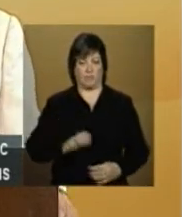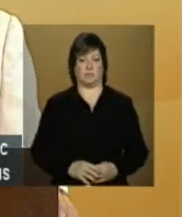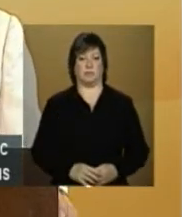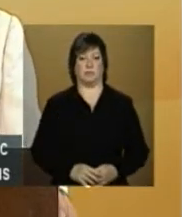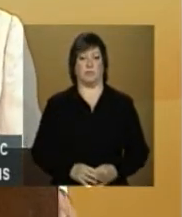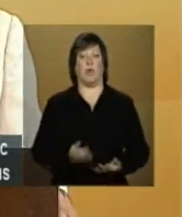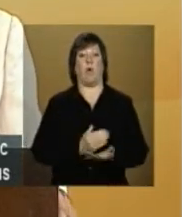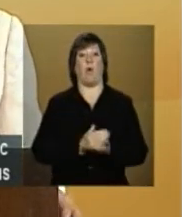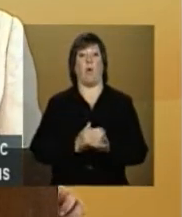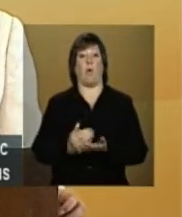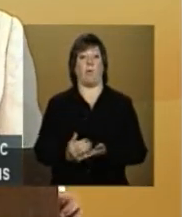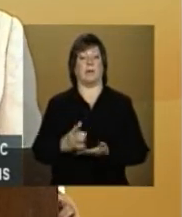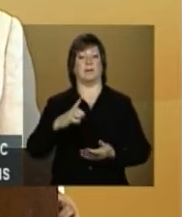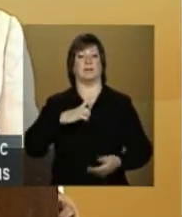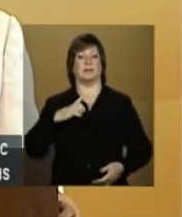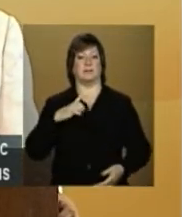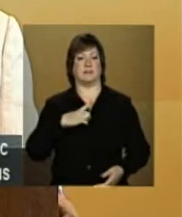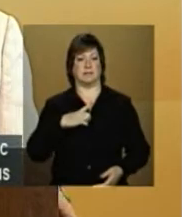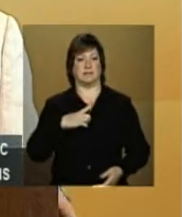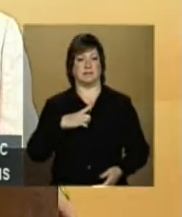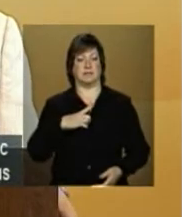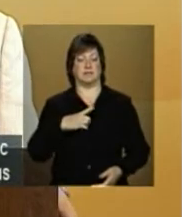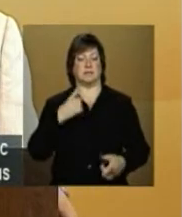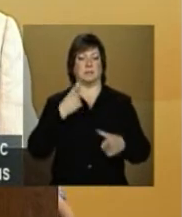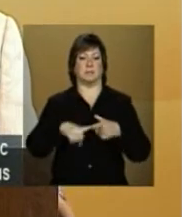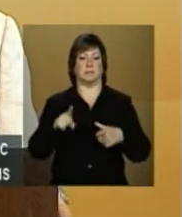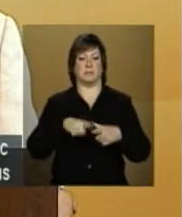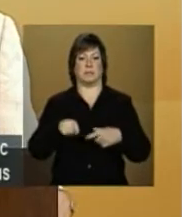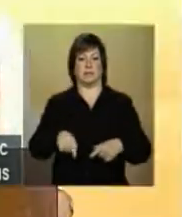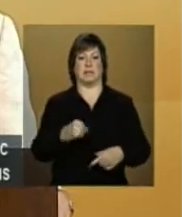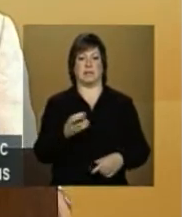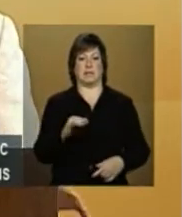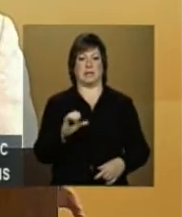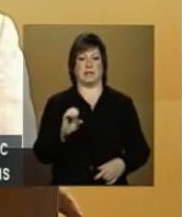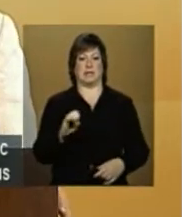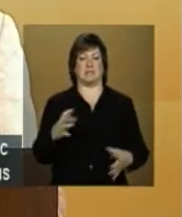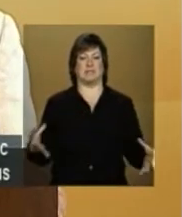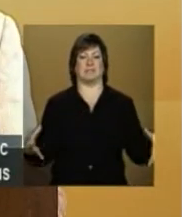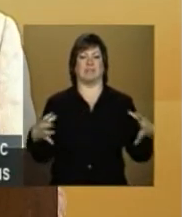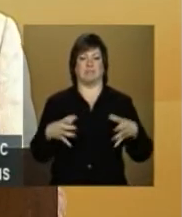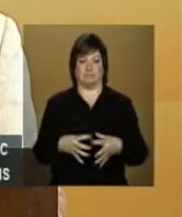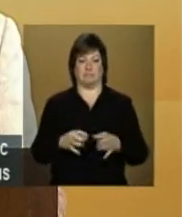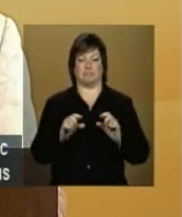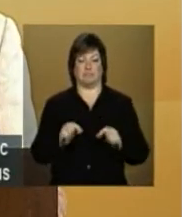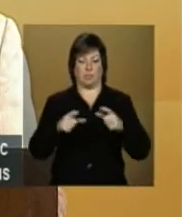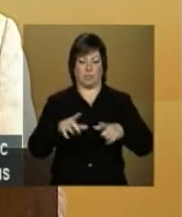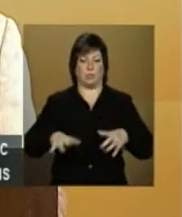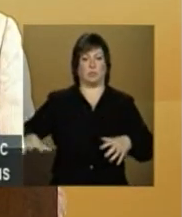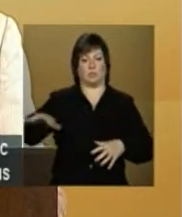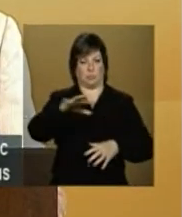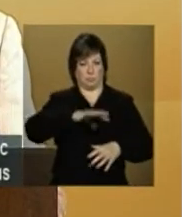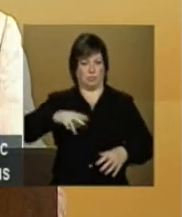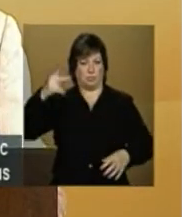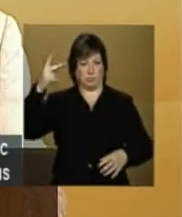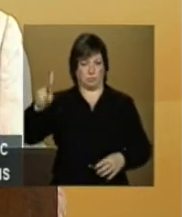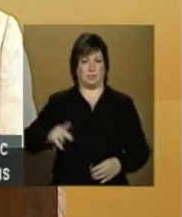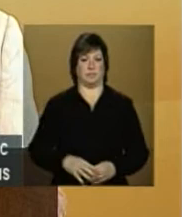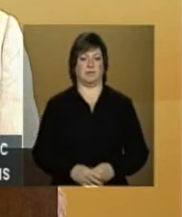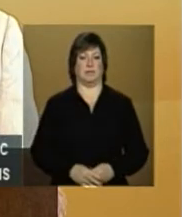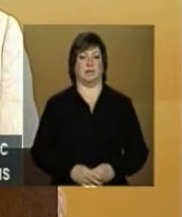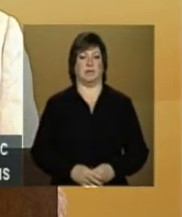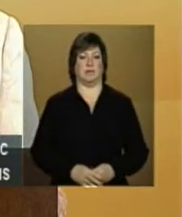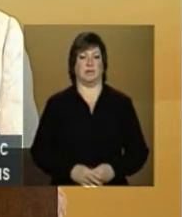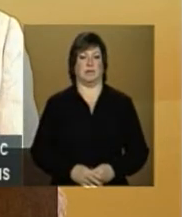começa a sentir os efeitos dessa crise que afeta a região. É